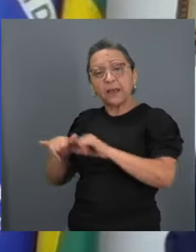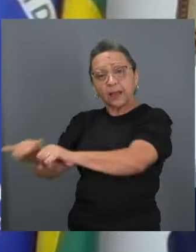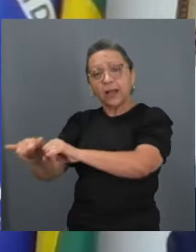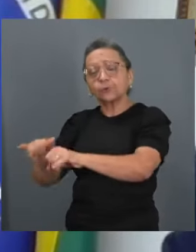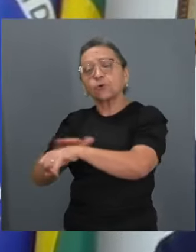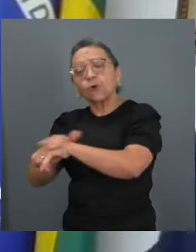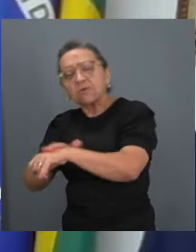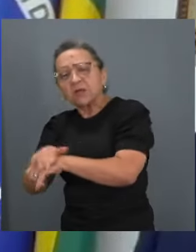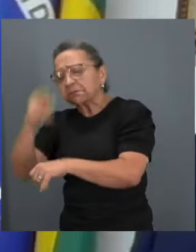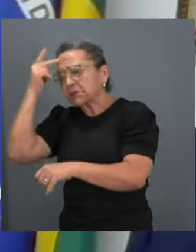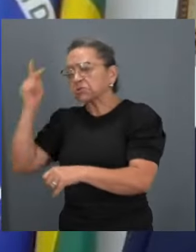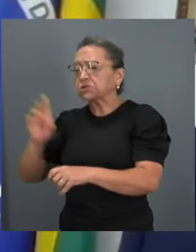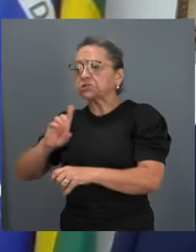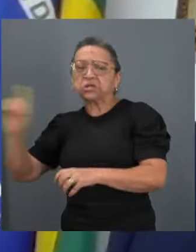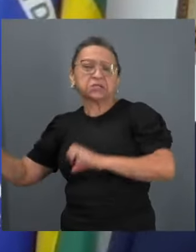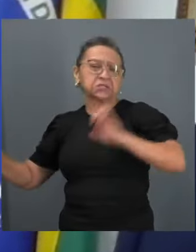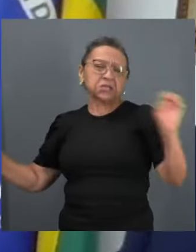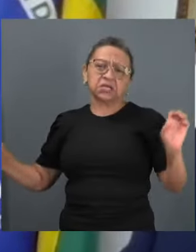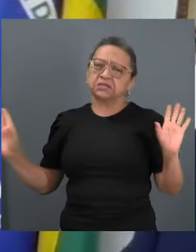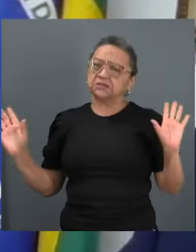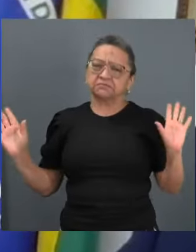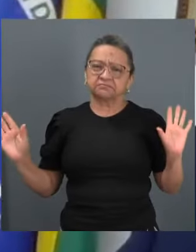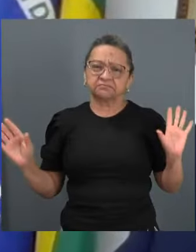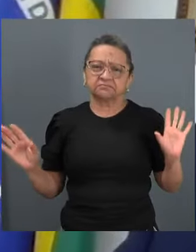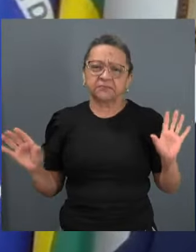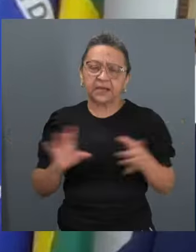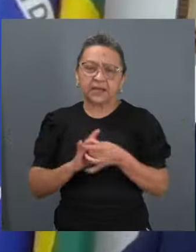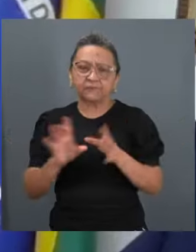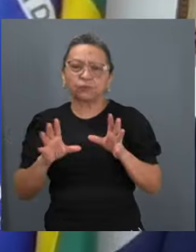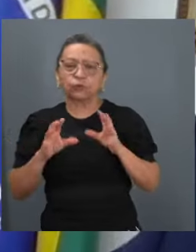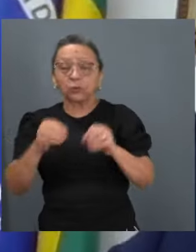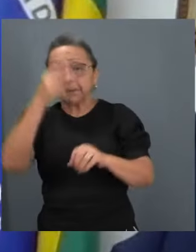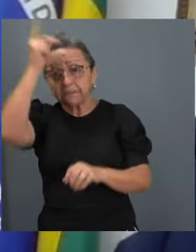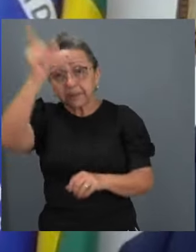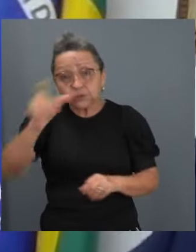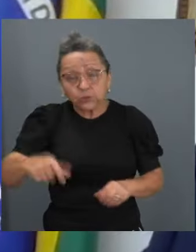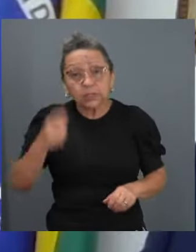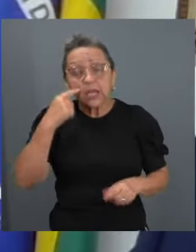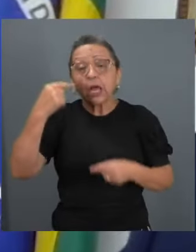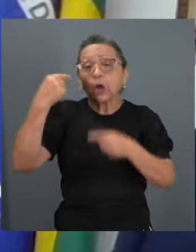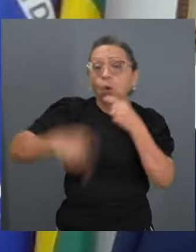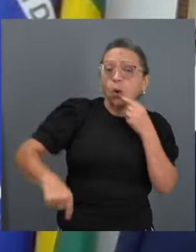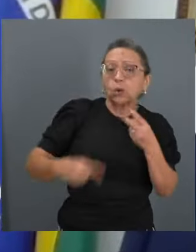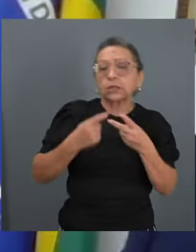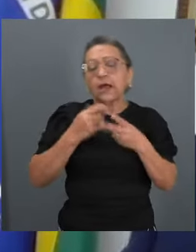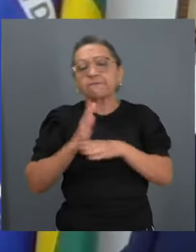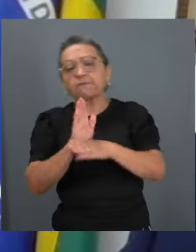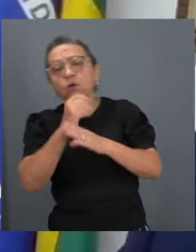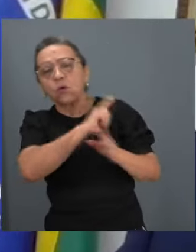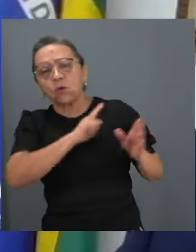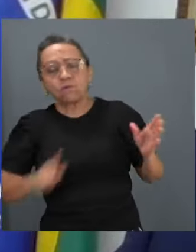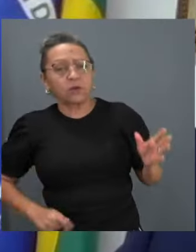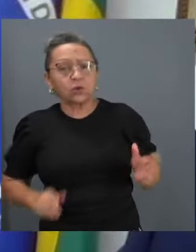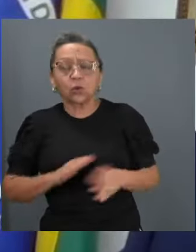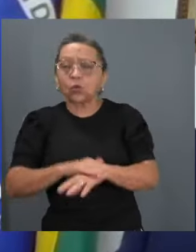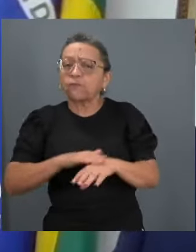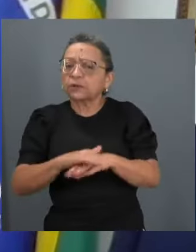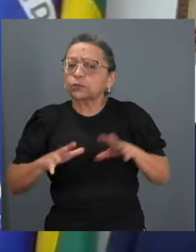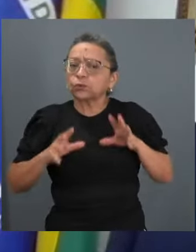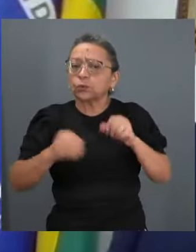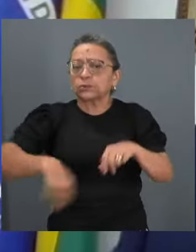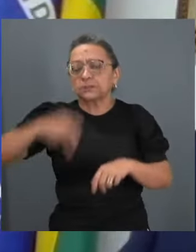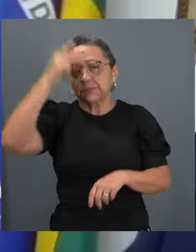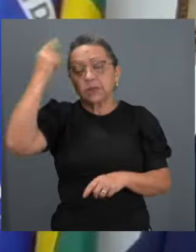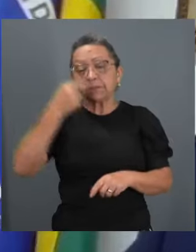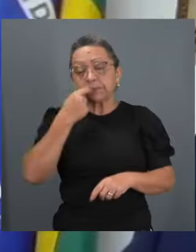de direita, com gente que é de esquerda, com pessoas que são contra ou a favor de governo. Estive nesse